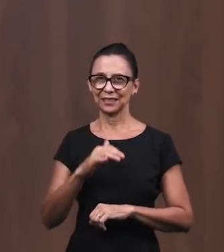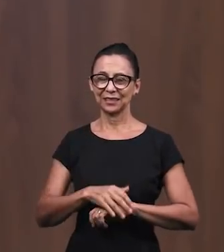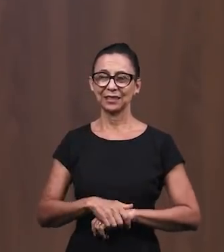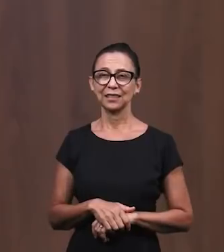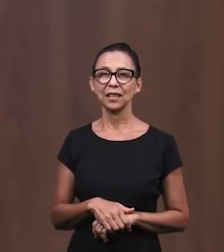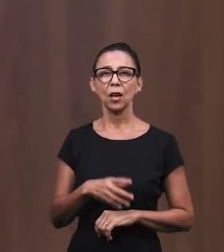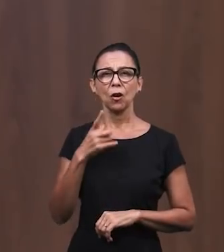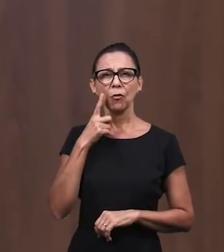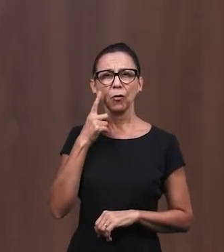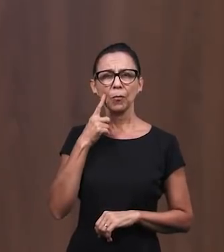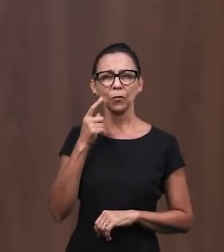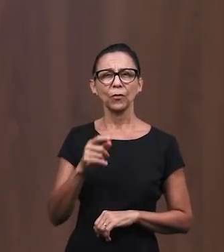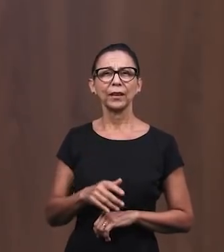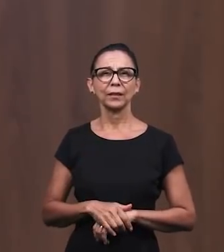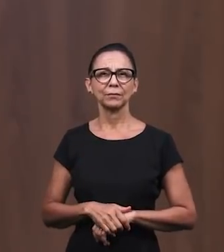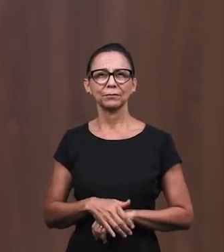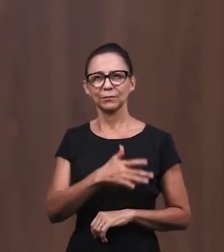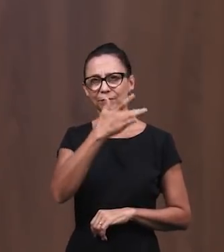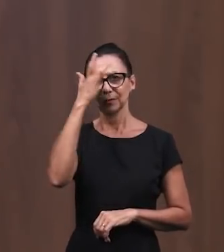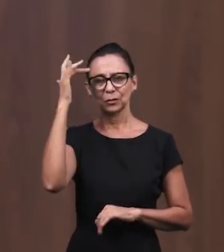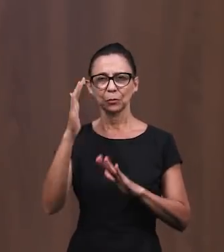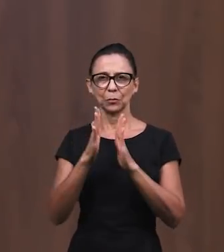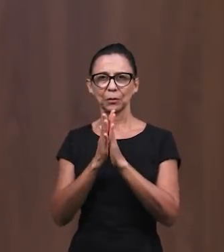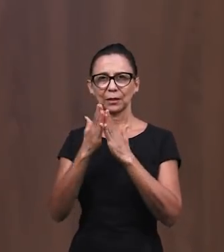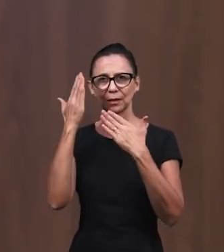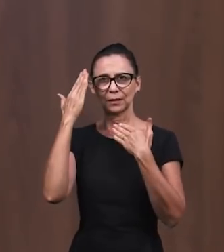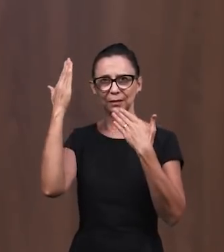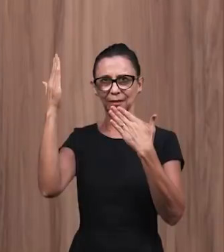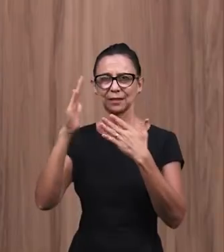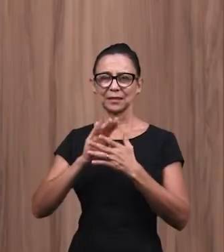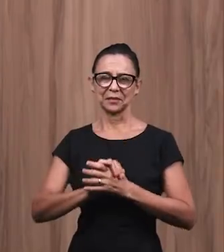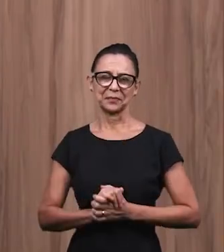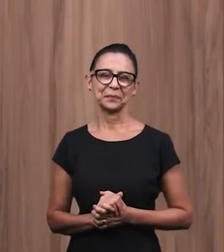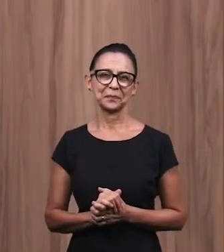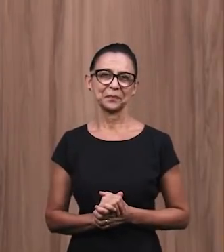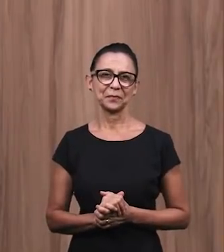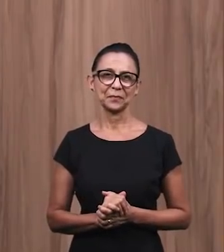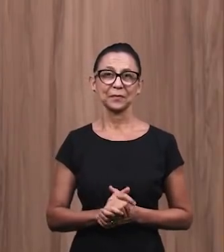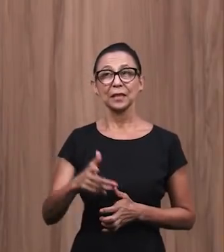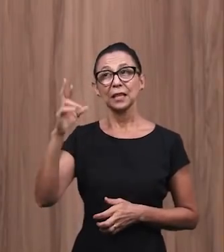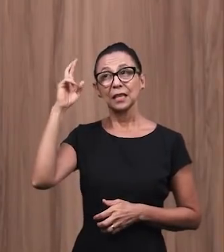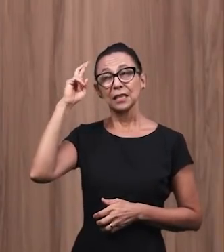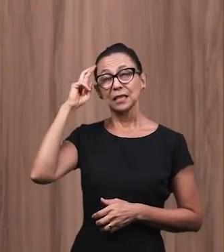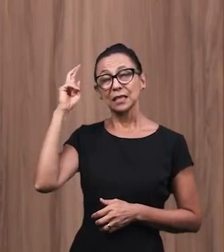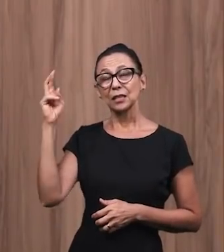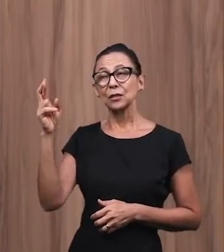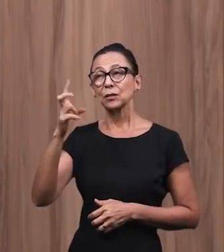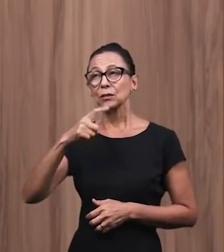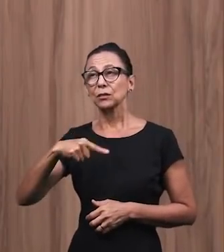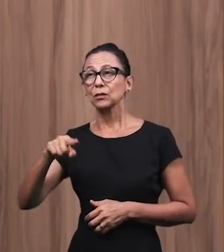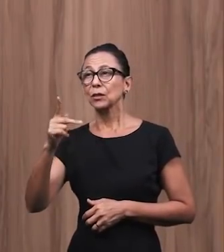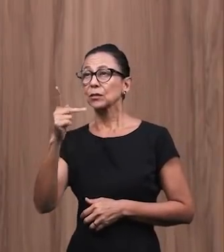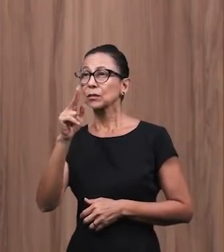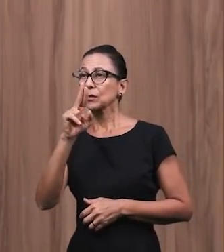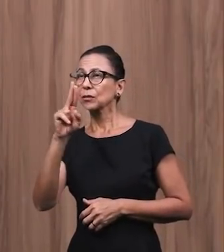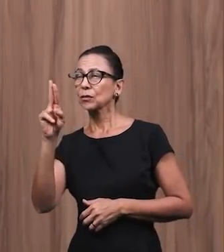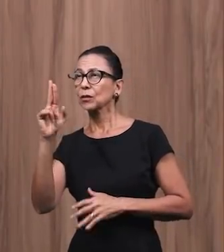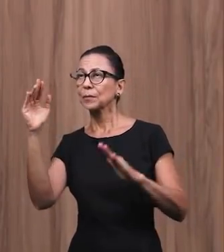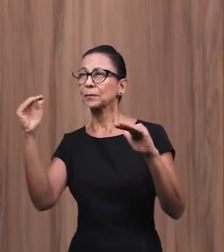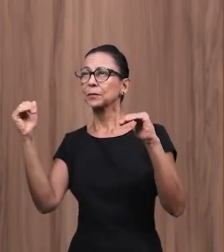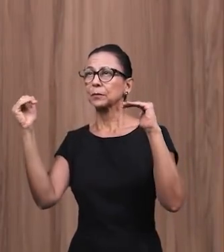erguer sua voz e vai fazer mais uma glorificação ao nome do Senhor. Senhor, nós também glorificamos ao Teu santo